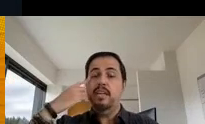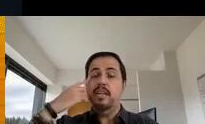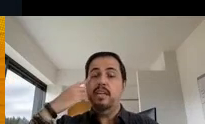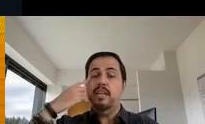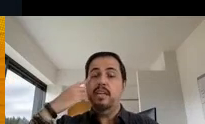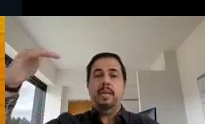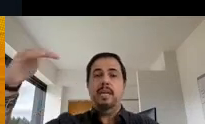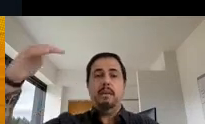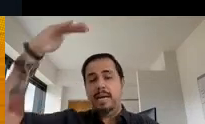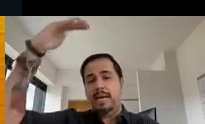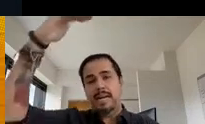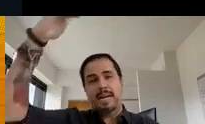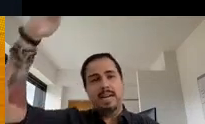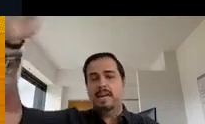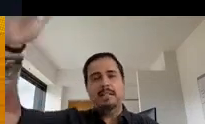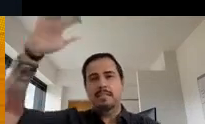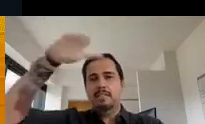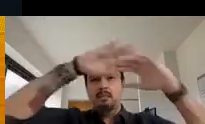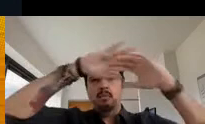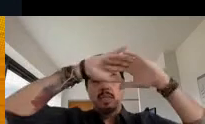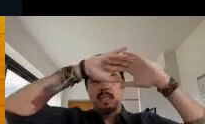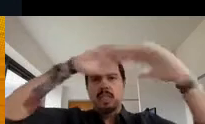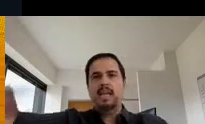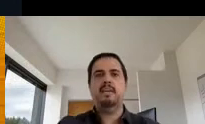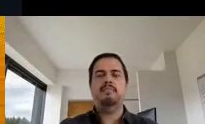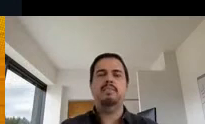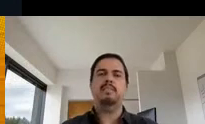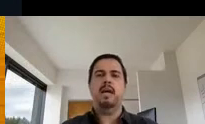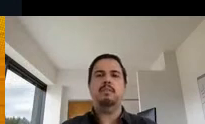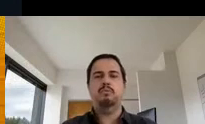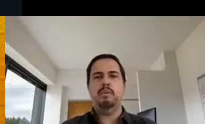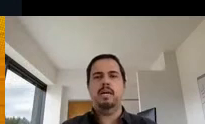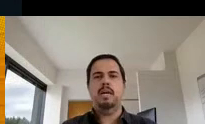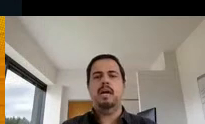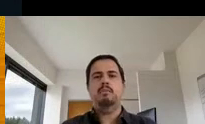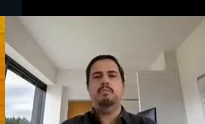jovem. Classe A, B, Paraná, vocês são o que